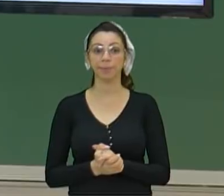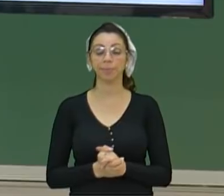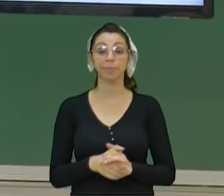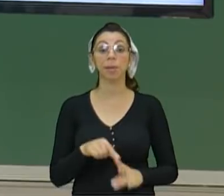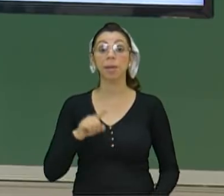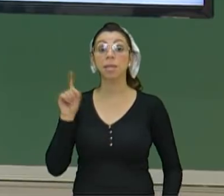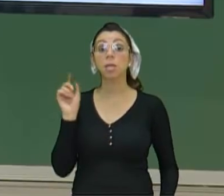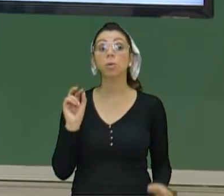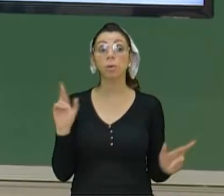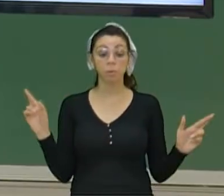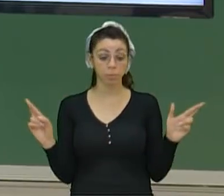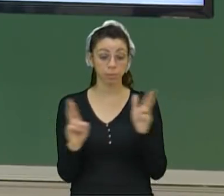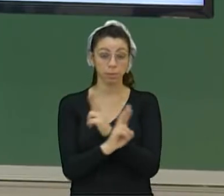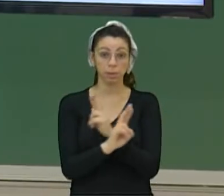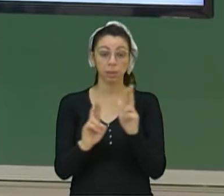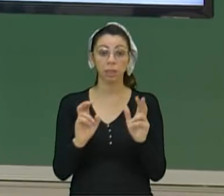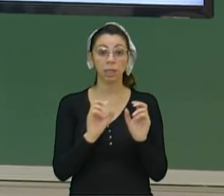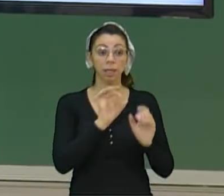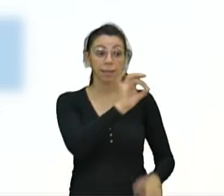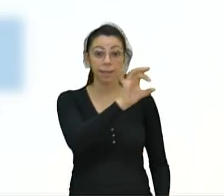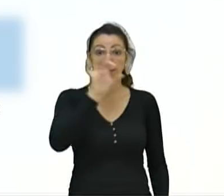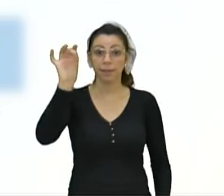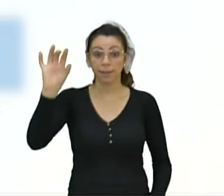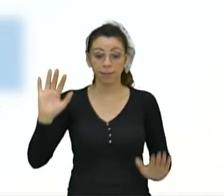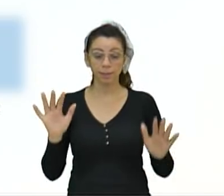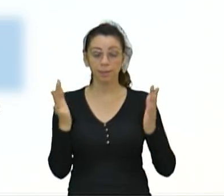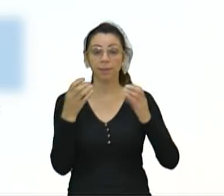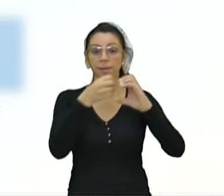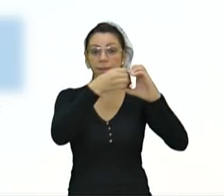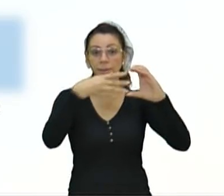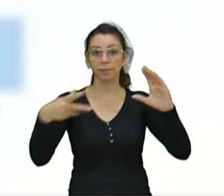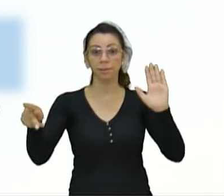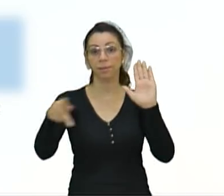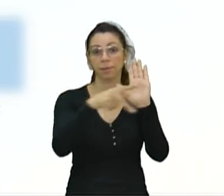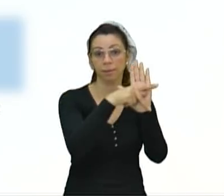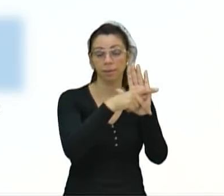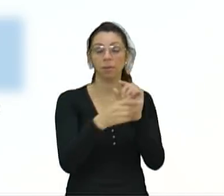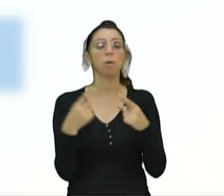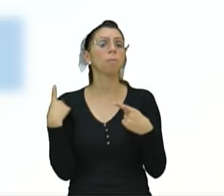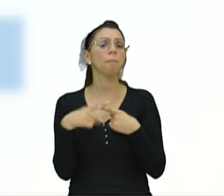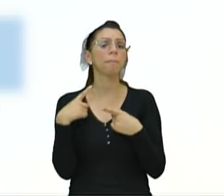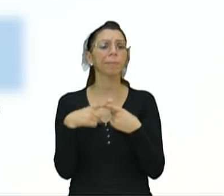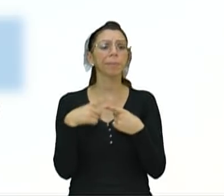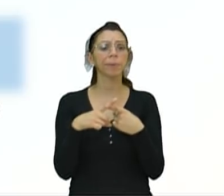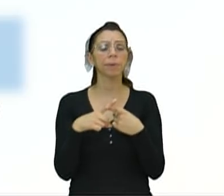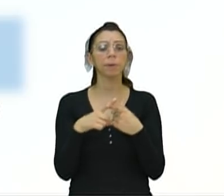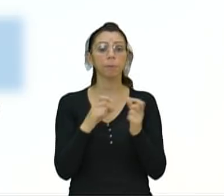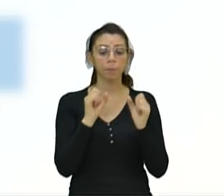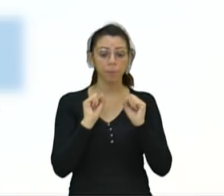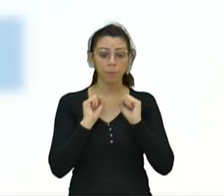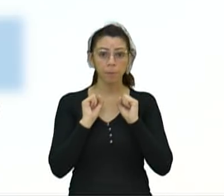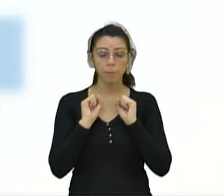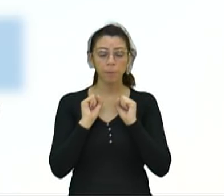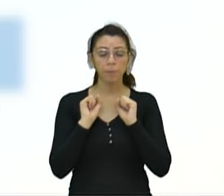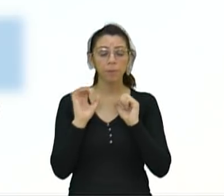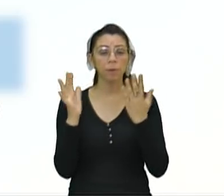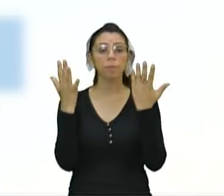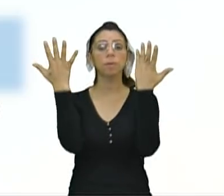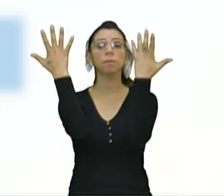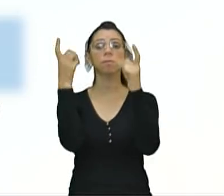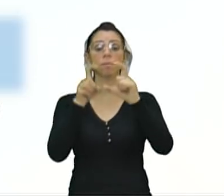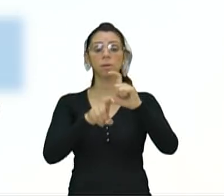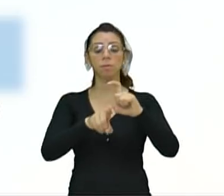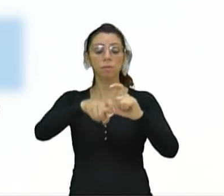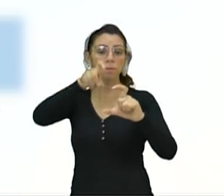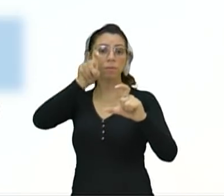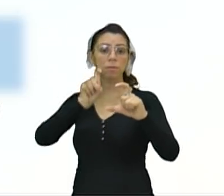vocês relacionem cada evento com suas características. Quando eu estou falando de evento dependente, certo? O que